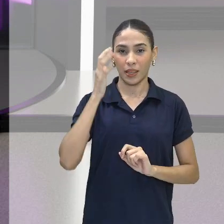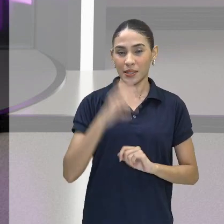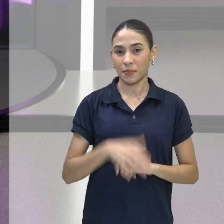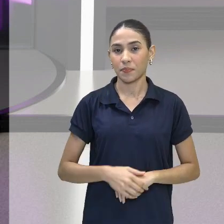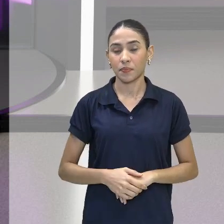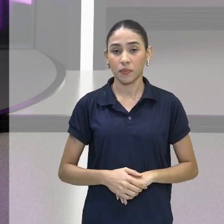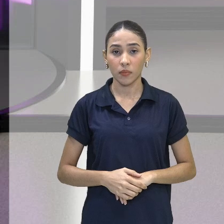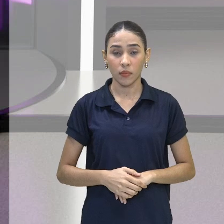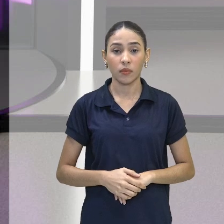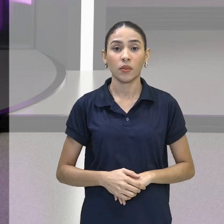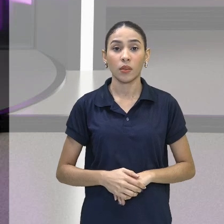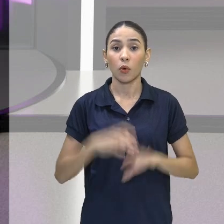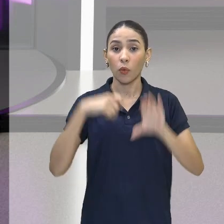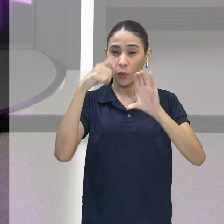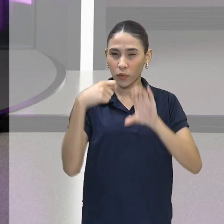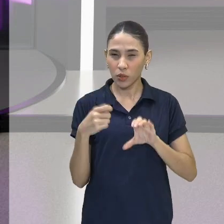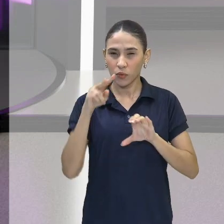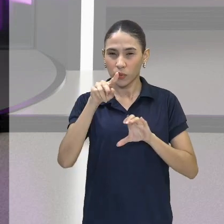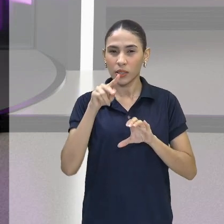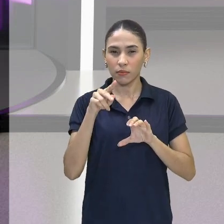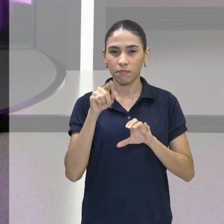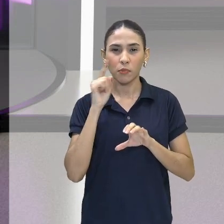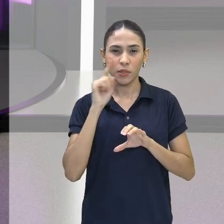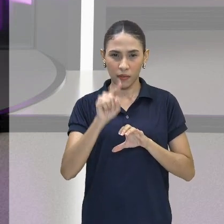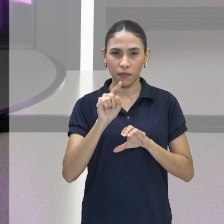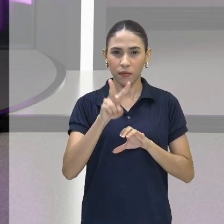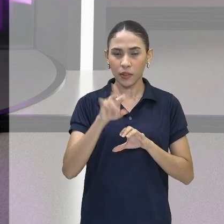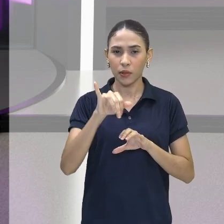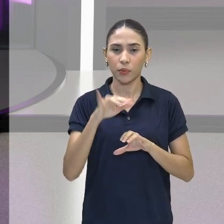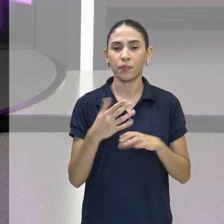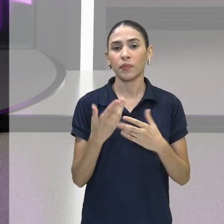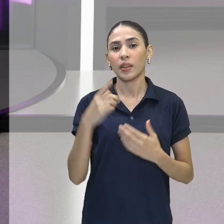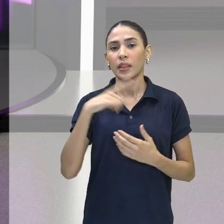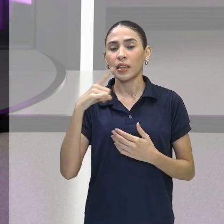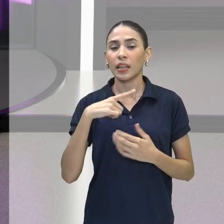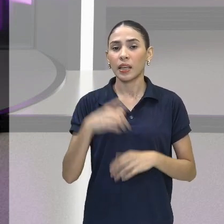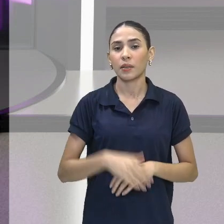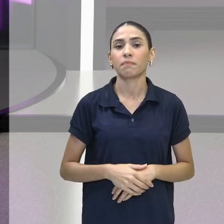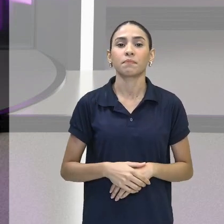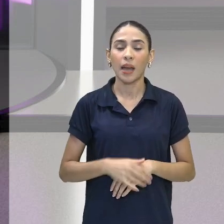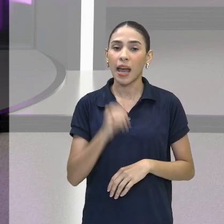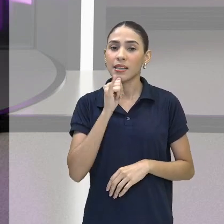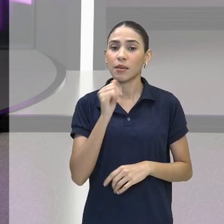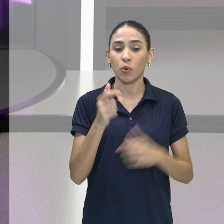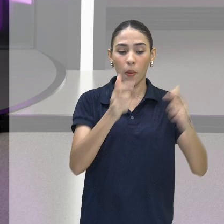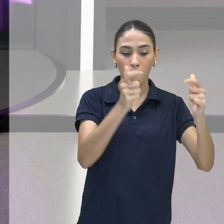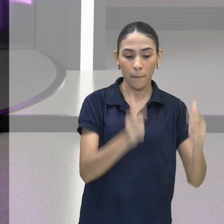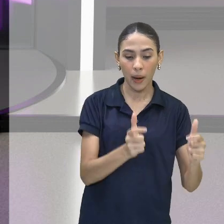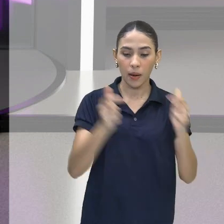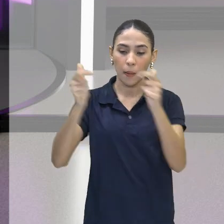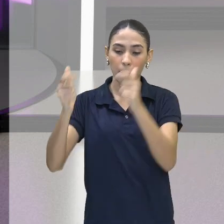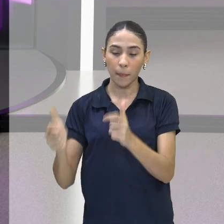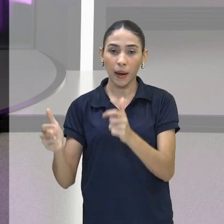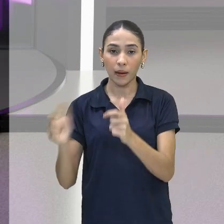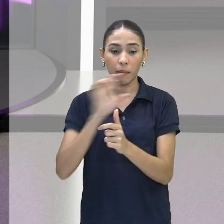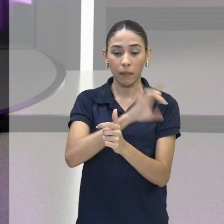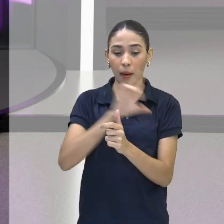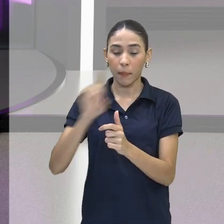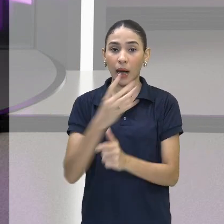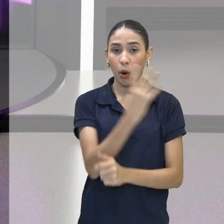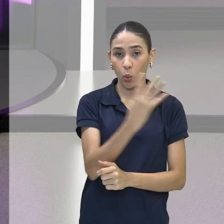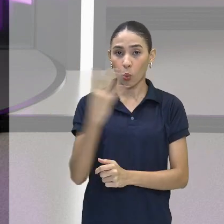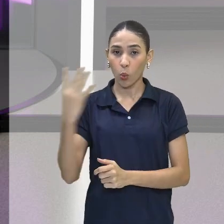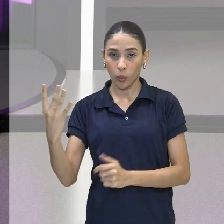O vídeo, a nossa querida Brena, tem duas caixas e nessas caixas ela tem 4 bolas de